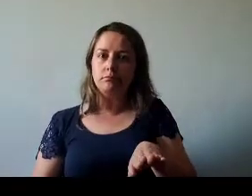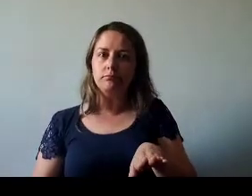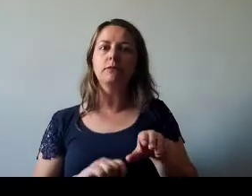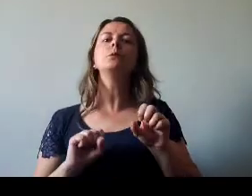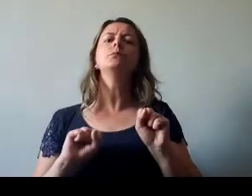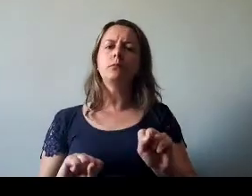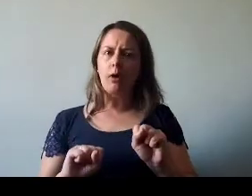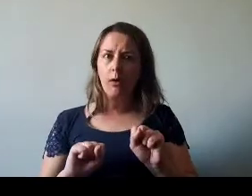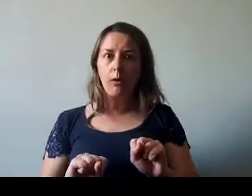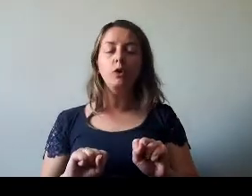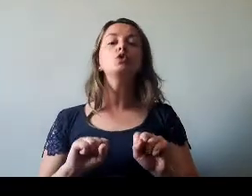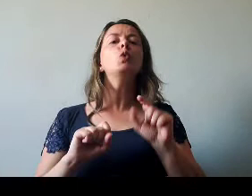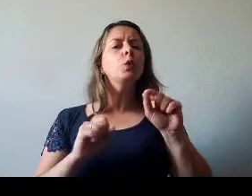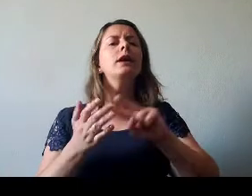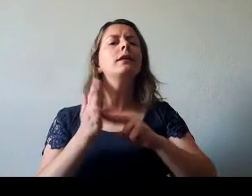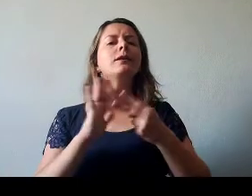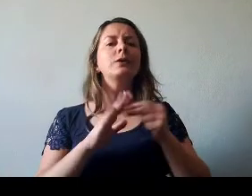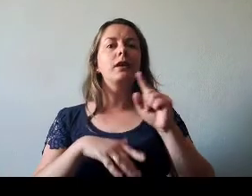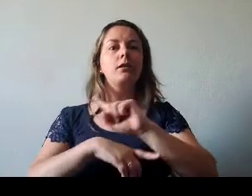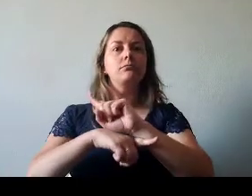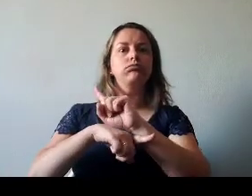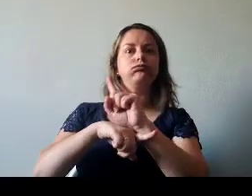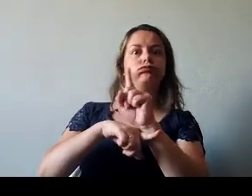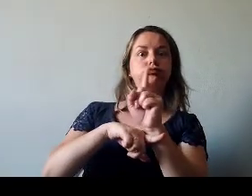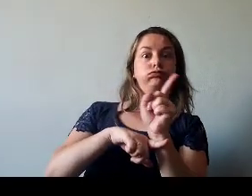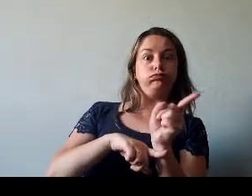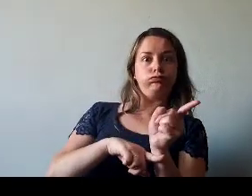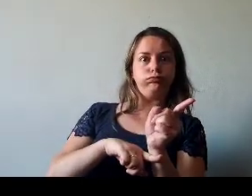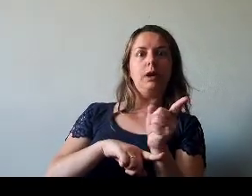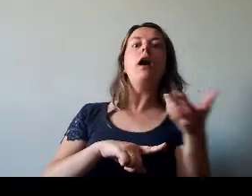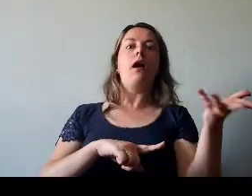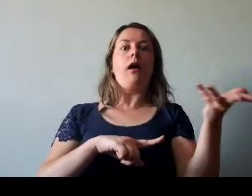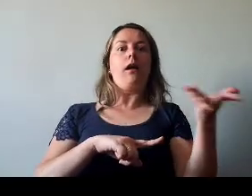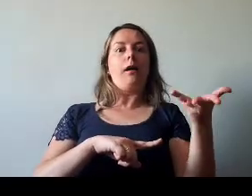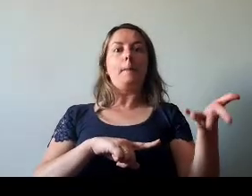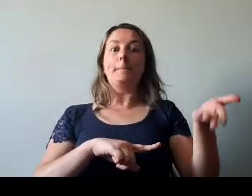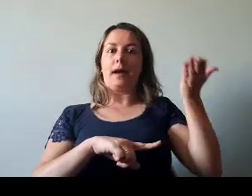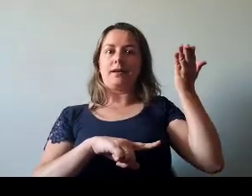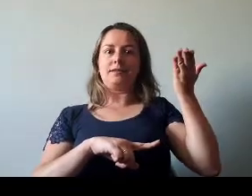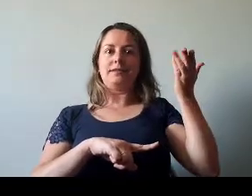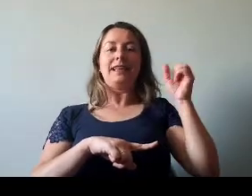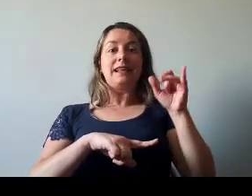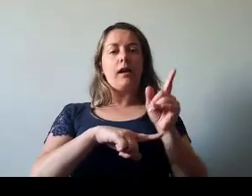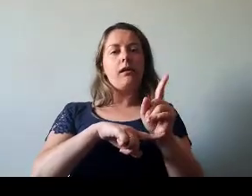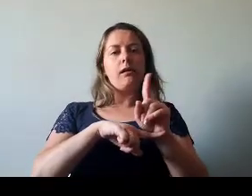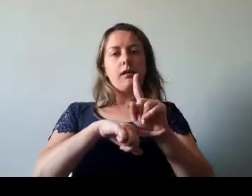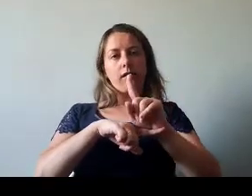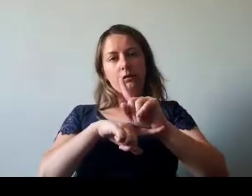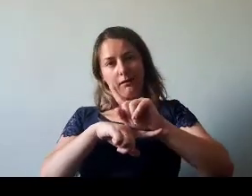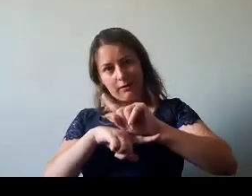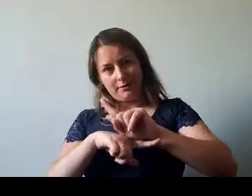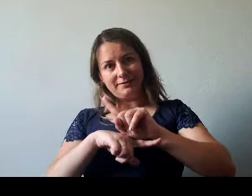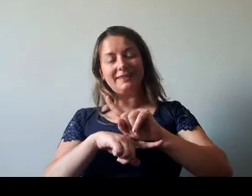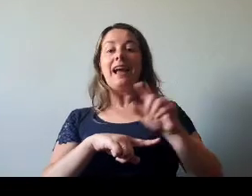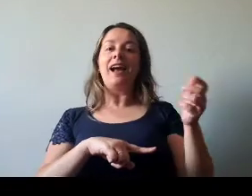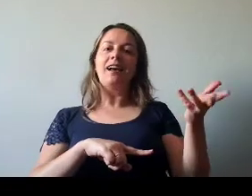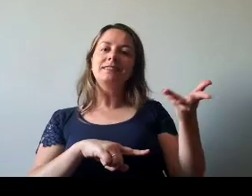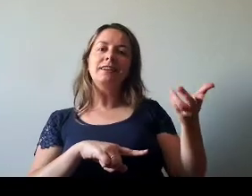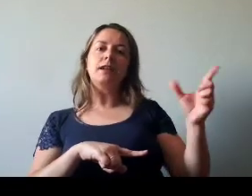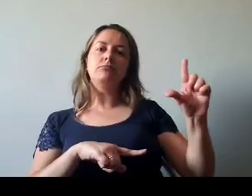pode diminuir. Nos dois casos, existe aceleração, ok? Bom, e como é que calcula